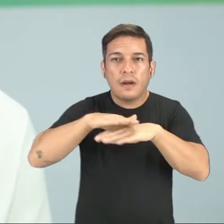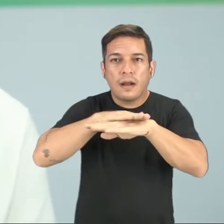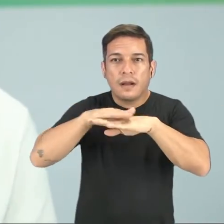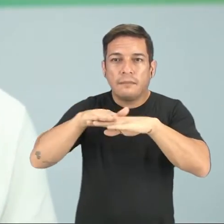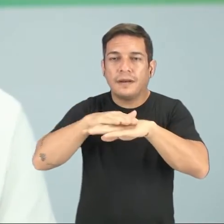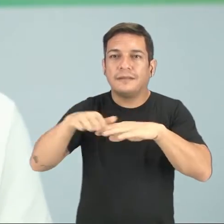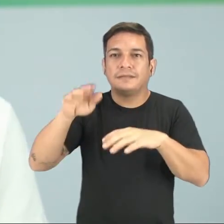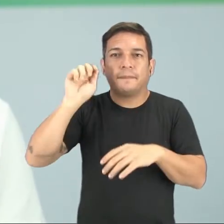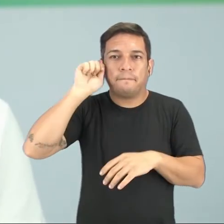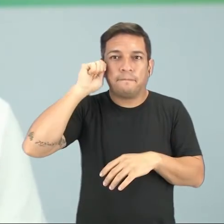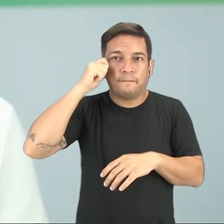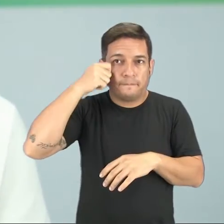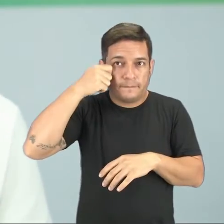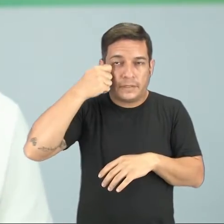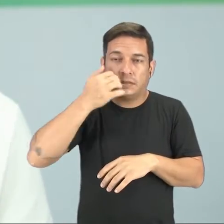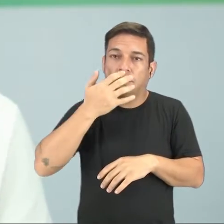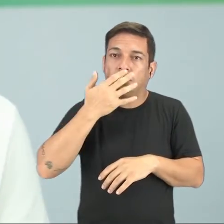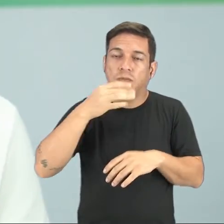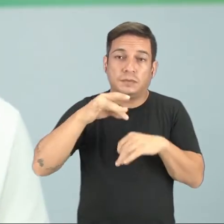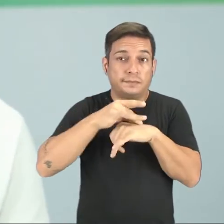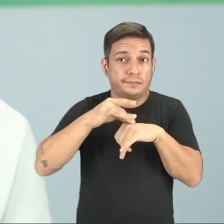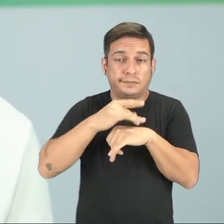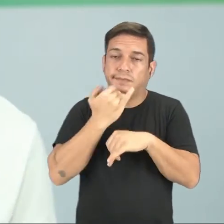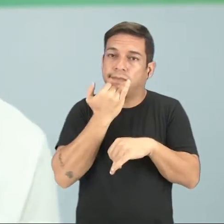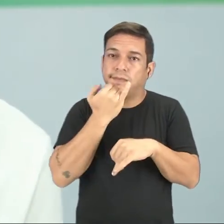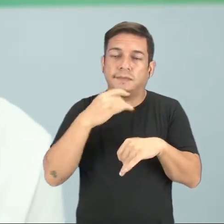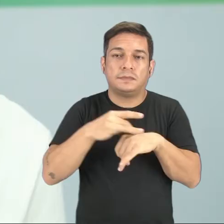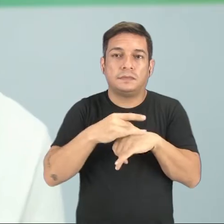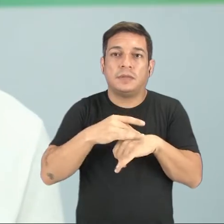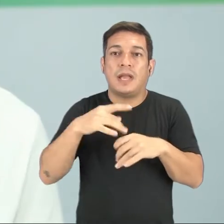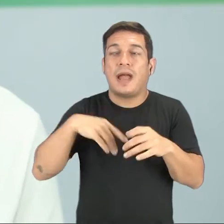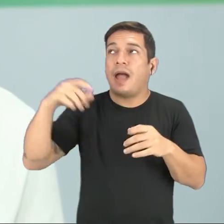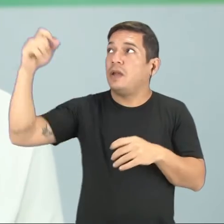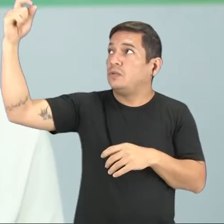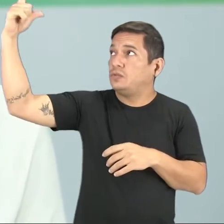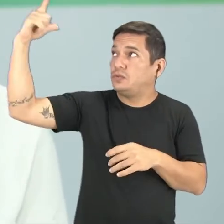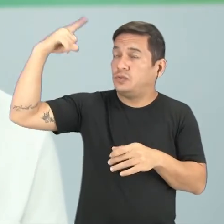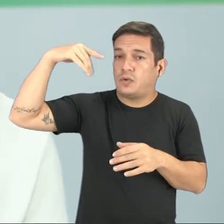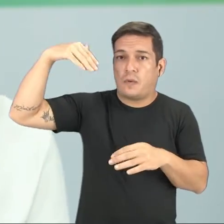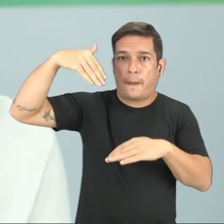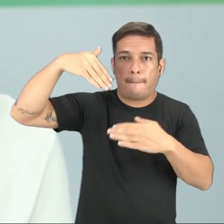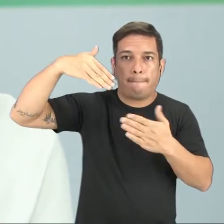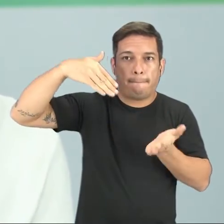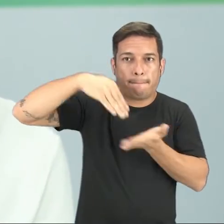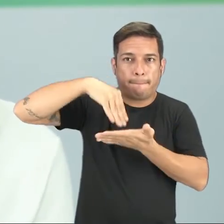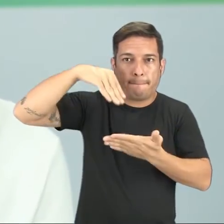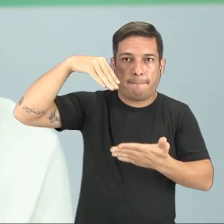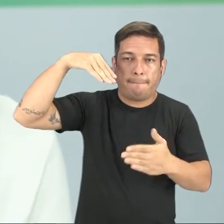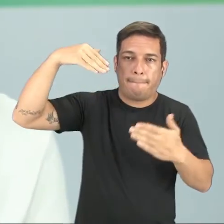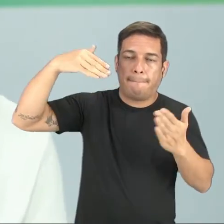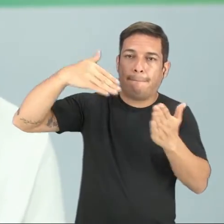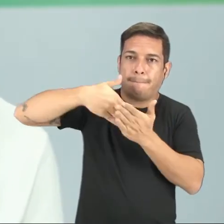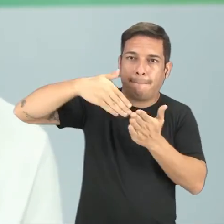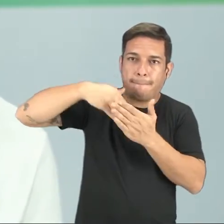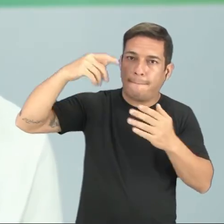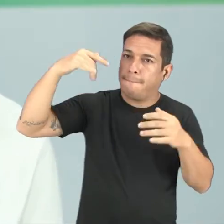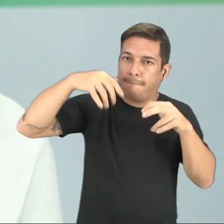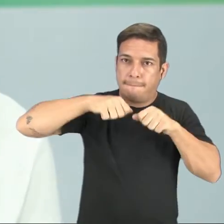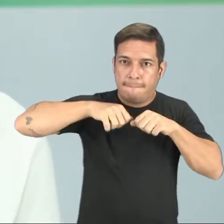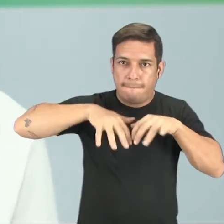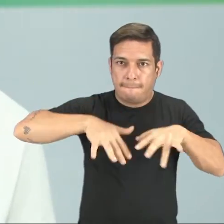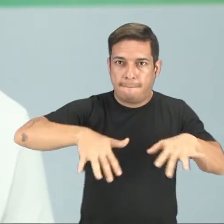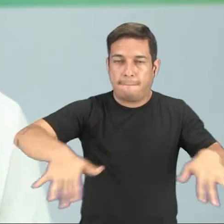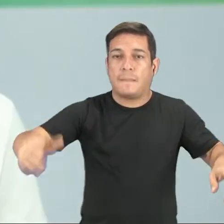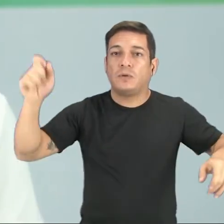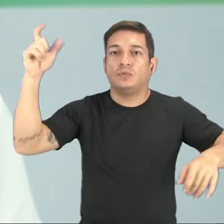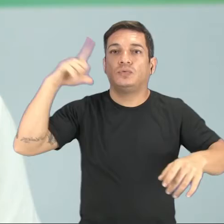camada negra impede a passagem da luz do sol para o mar, né? Impede o quê? Nós não temos passagem de luz, nós